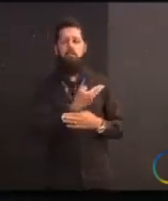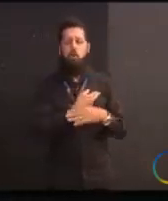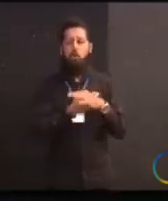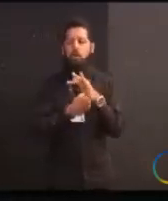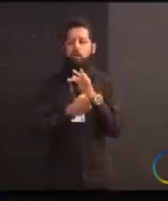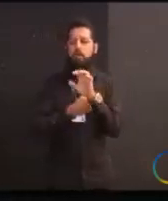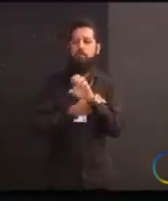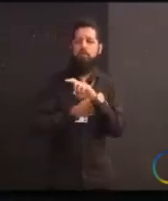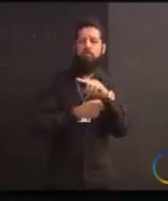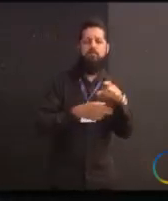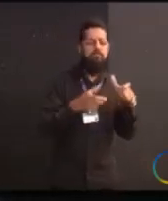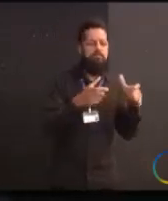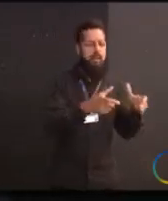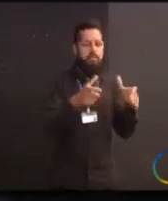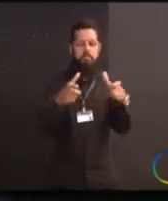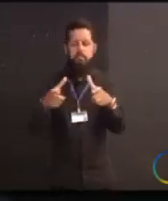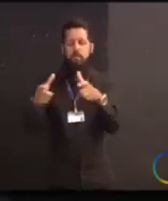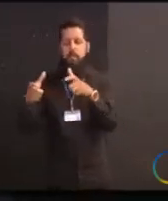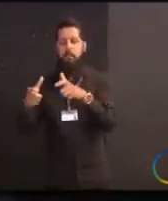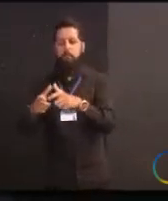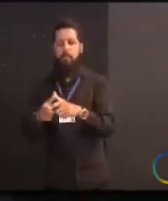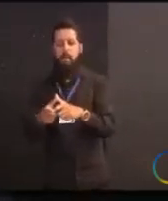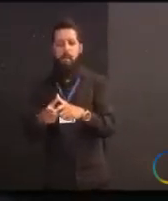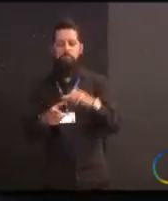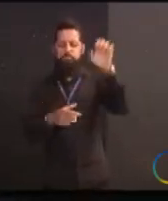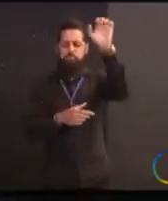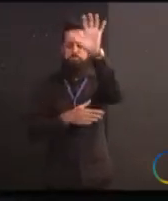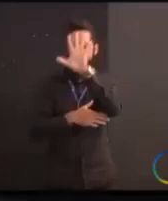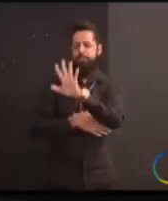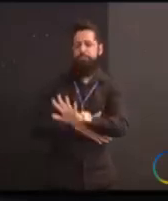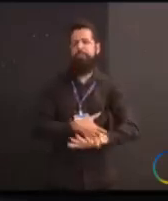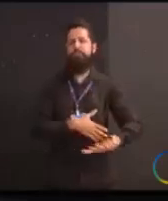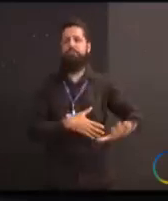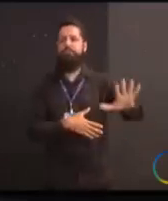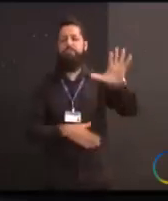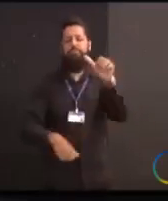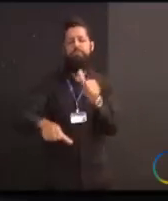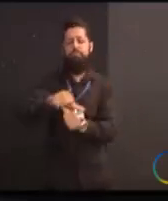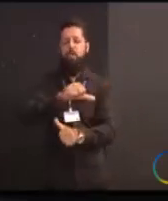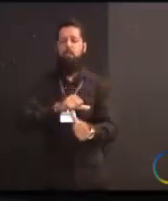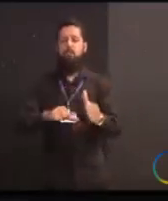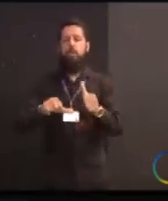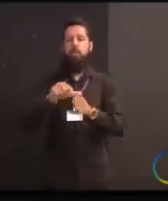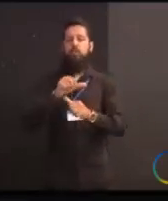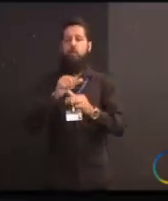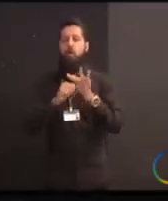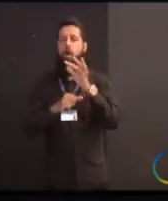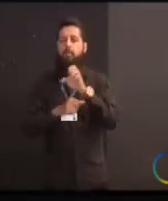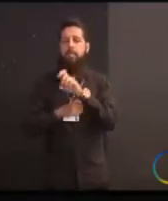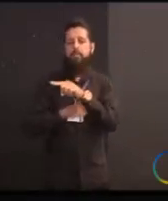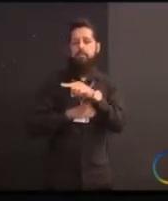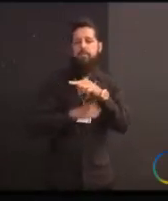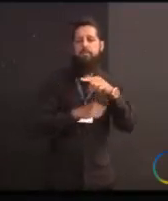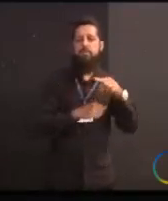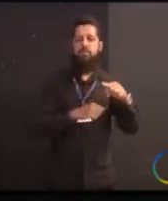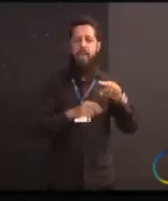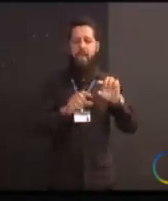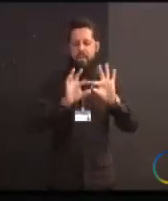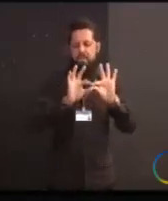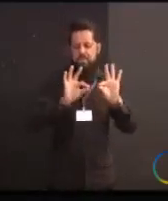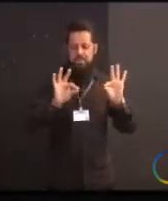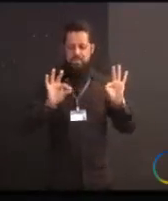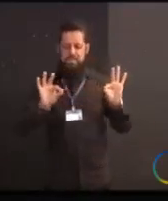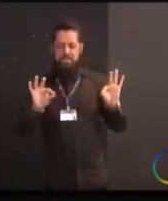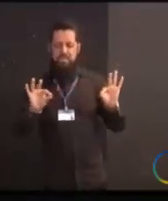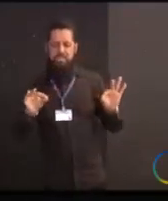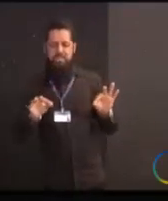povos, de todas as nações. Não transforme sua fé em uma cerca com arames cortantes. Use